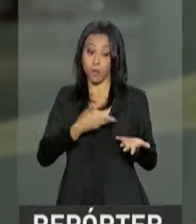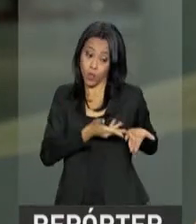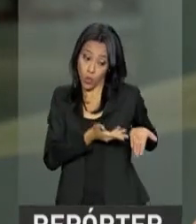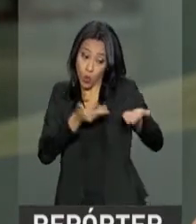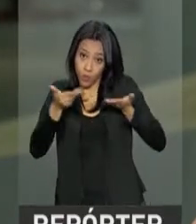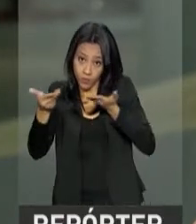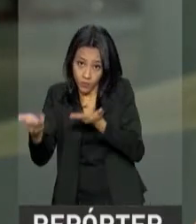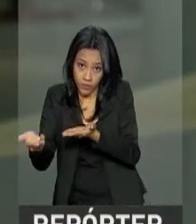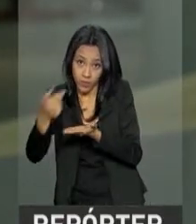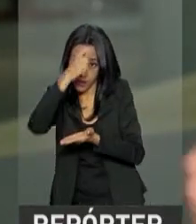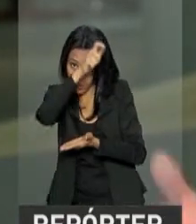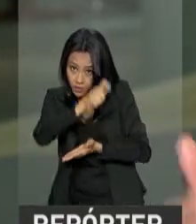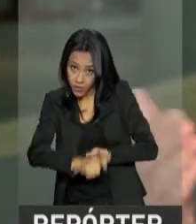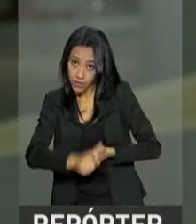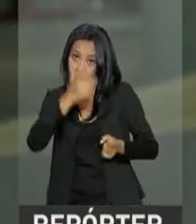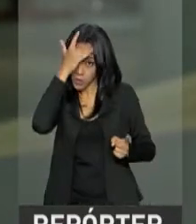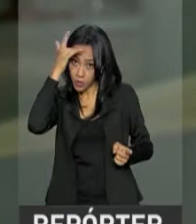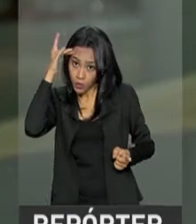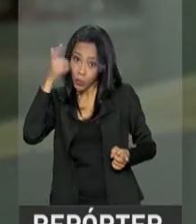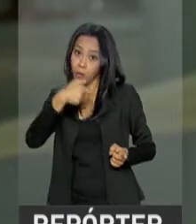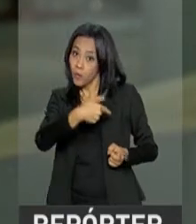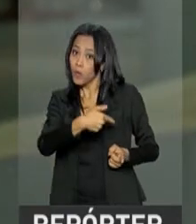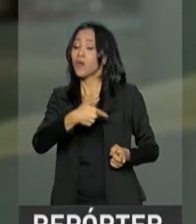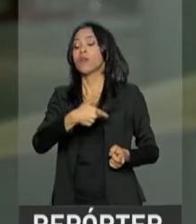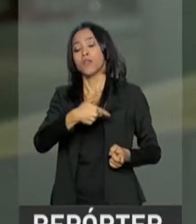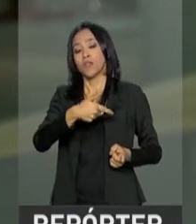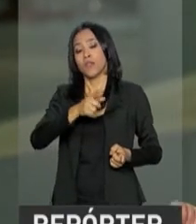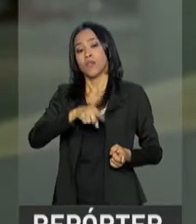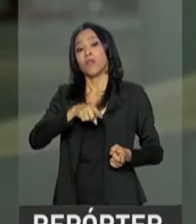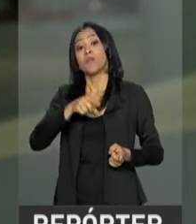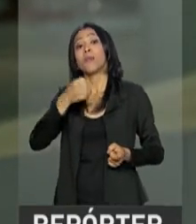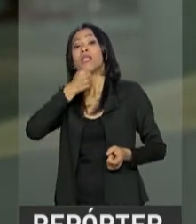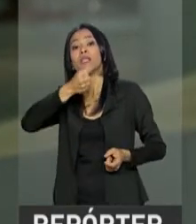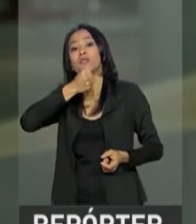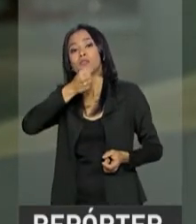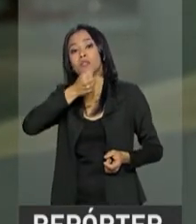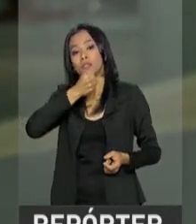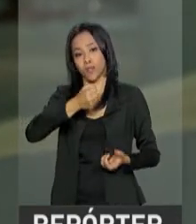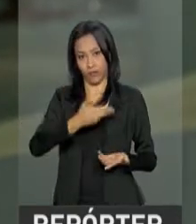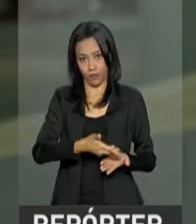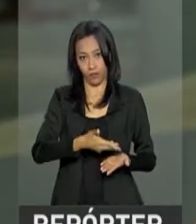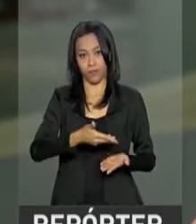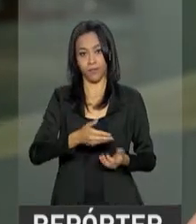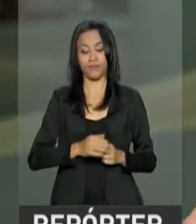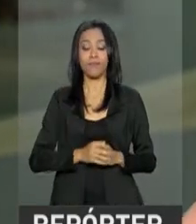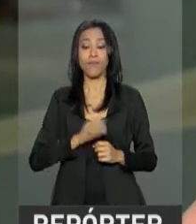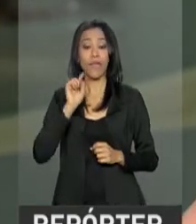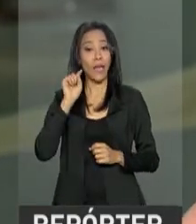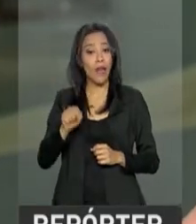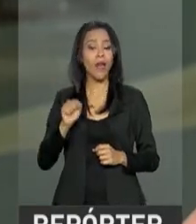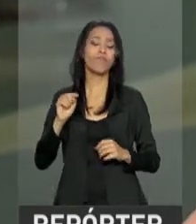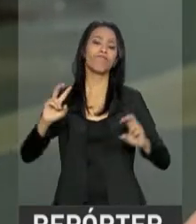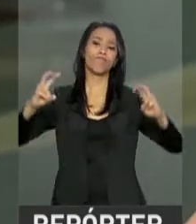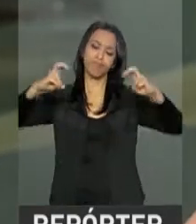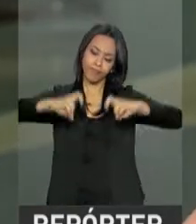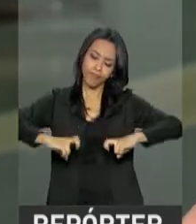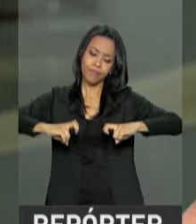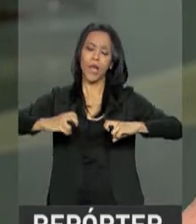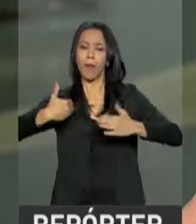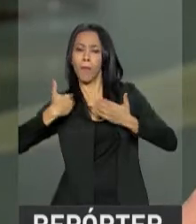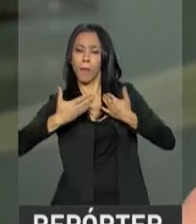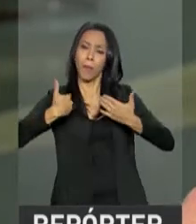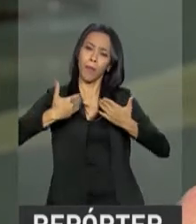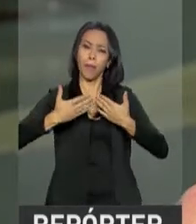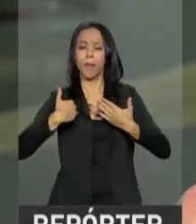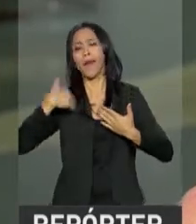o solicitante de reconhecimento da condição de refugiado por uma entrevista complementar ali a gente conversa com ele entende tenta entender